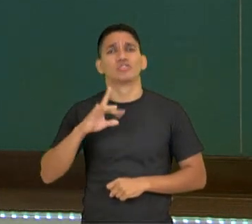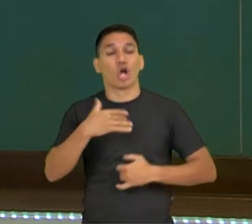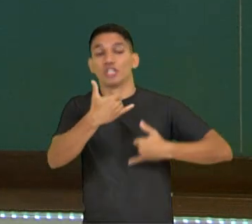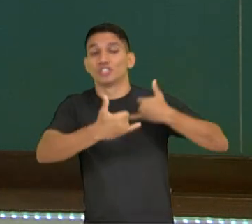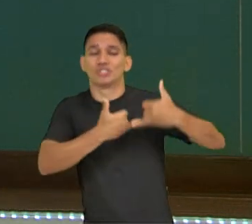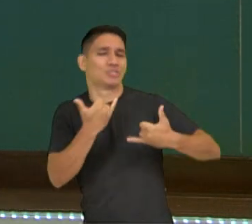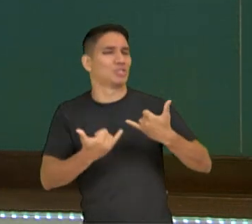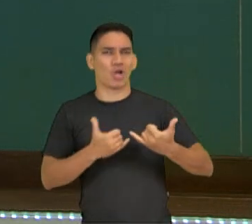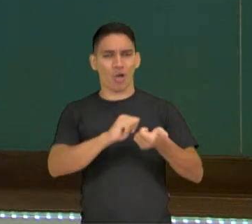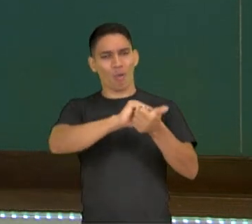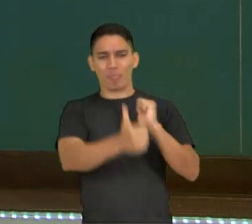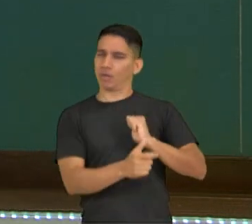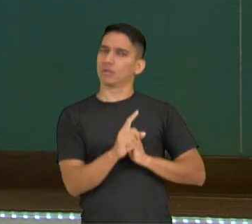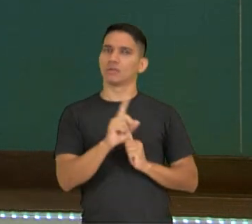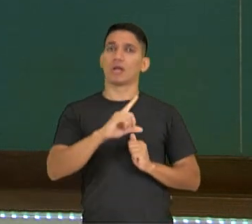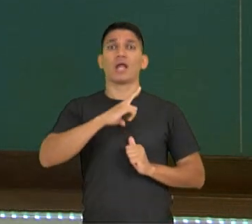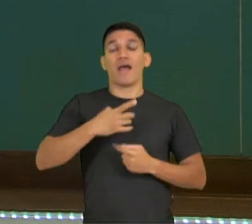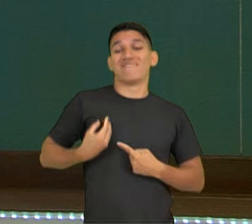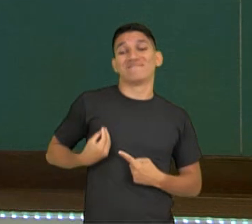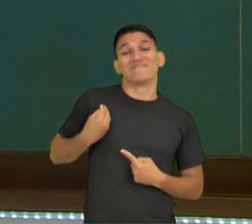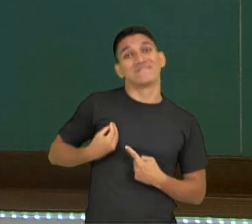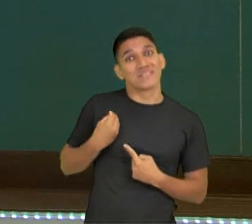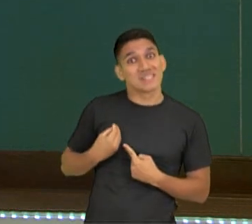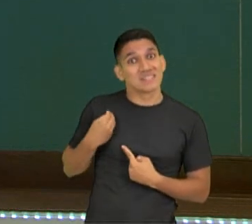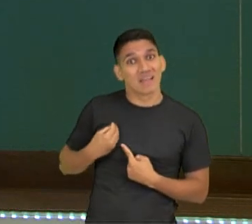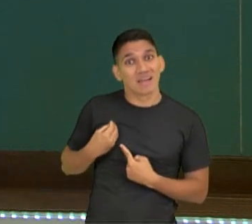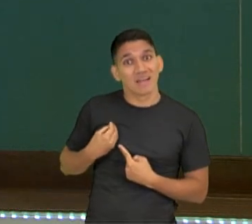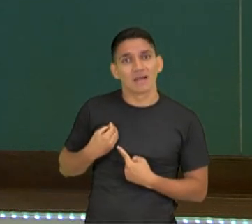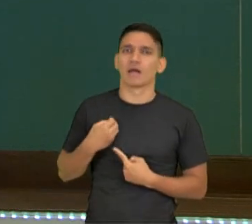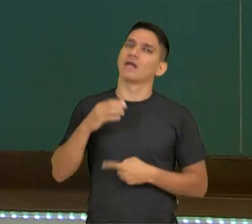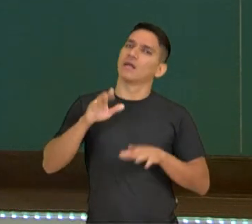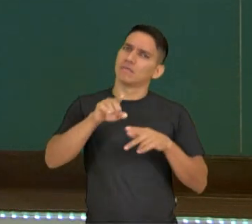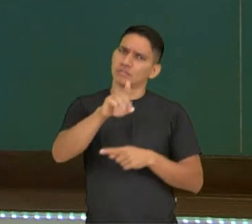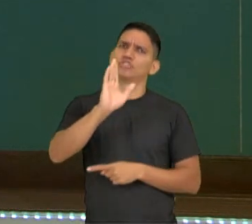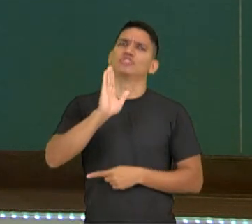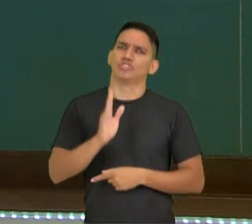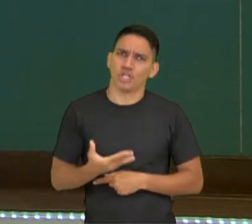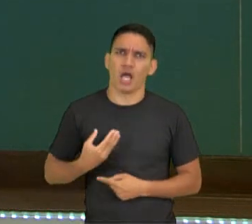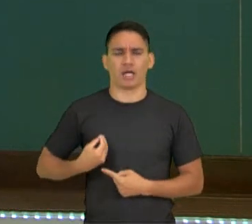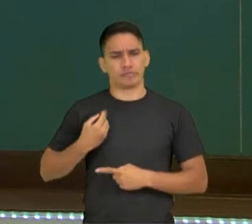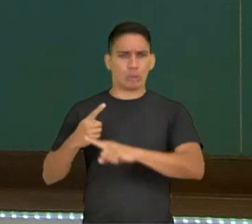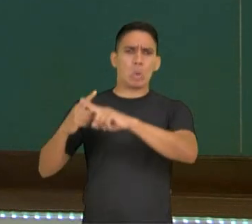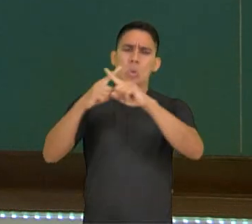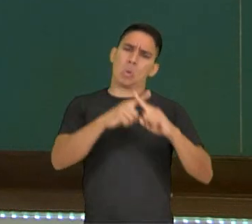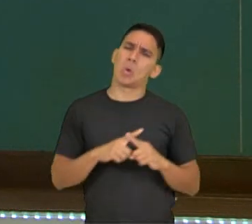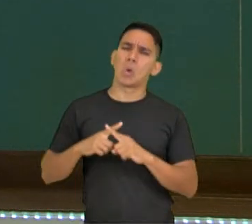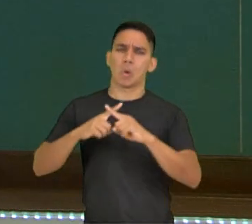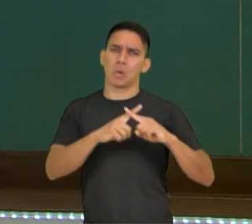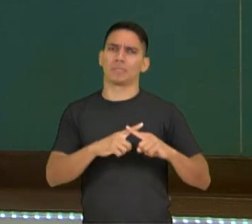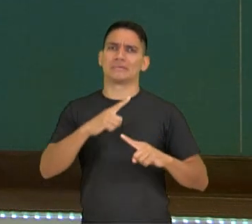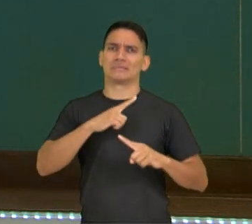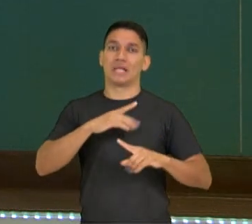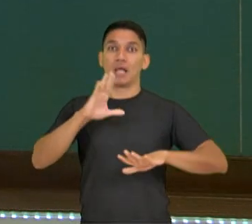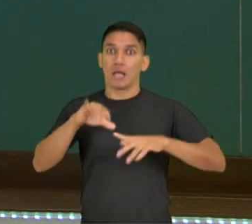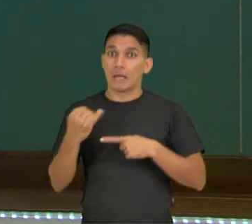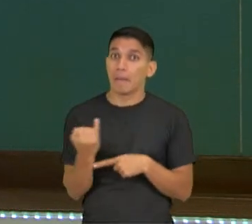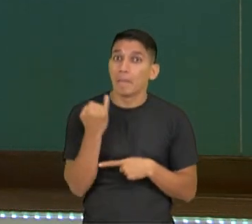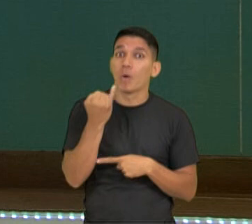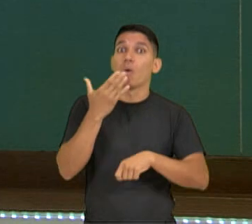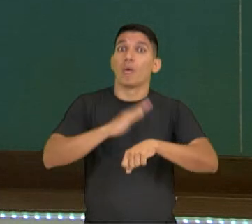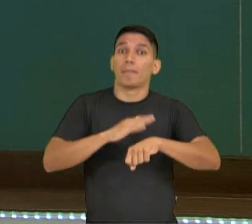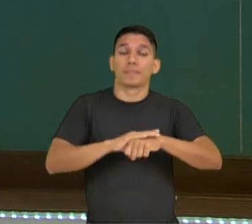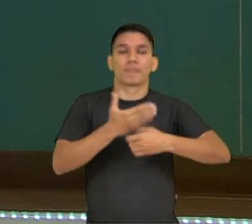só no esporte. Eu digo na vida. Vocês já devem ter essa competição. Porém, é importante que através da